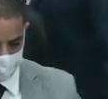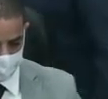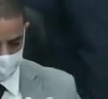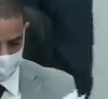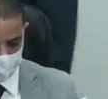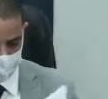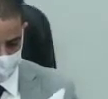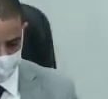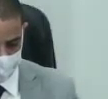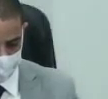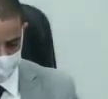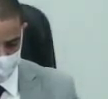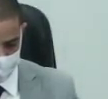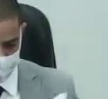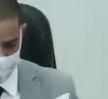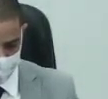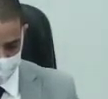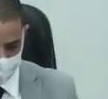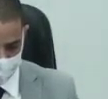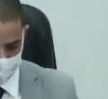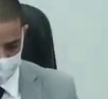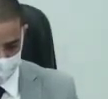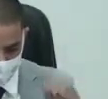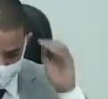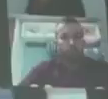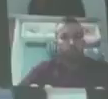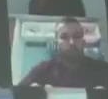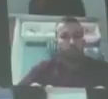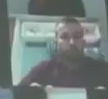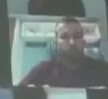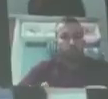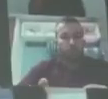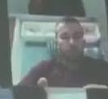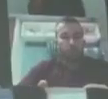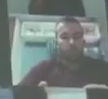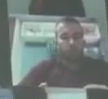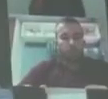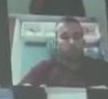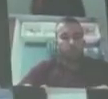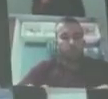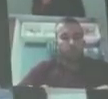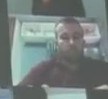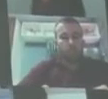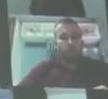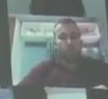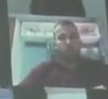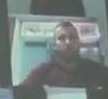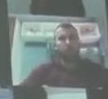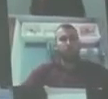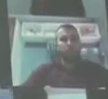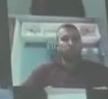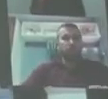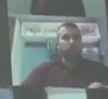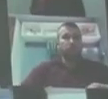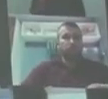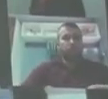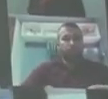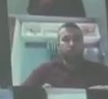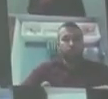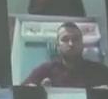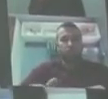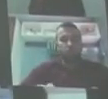Presente, vereadora Fativan, vereador Binho, vereador Gabriel, vereador Éder,